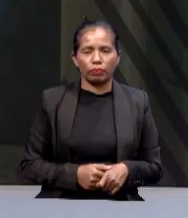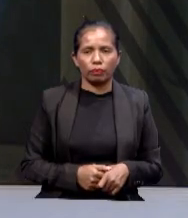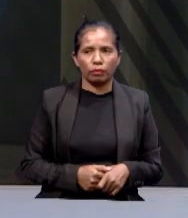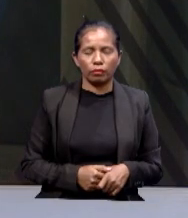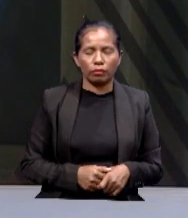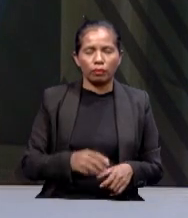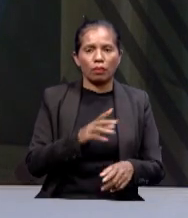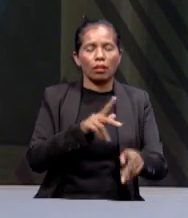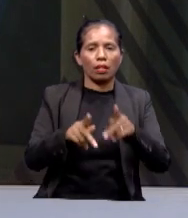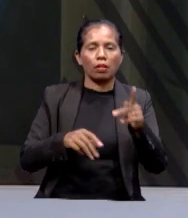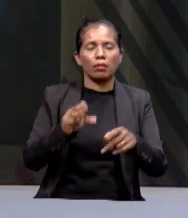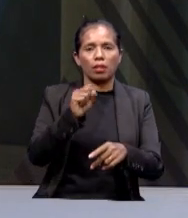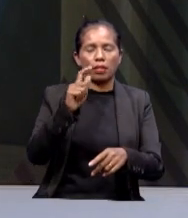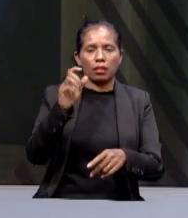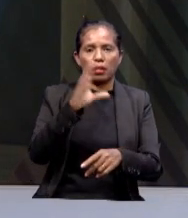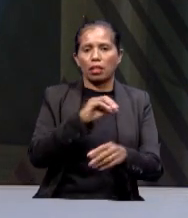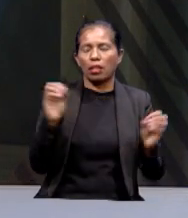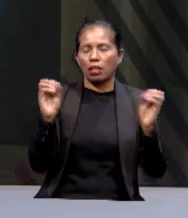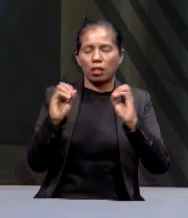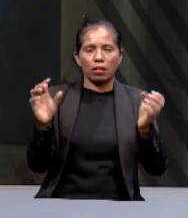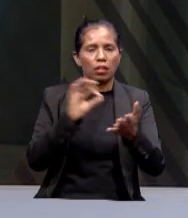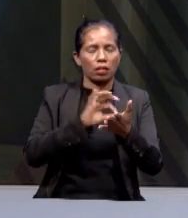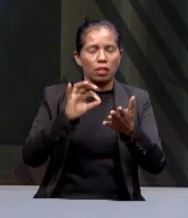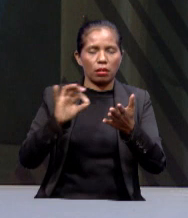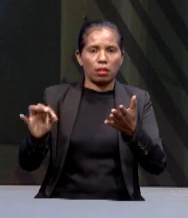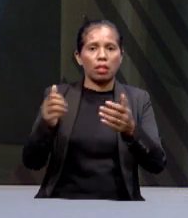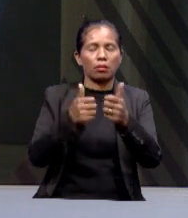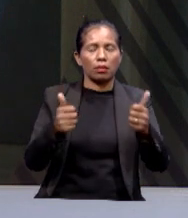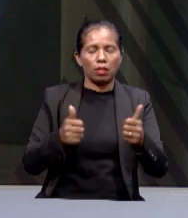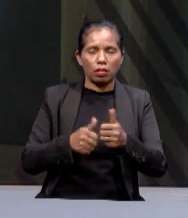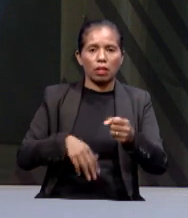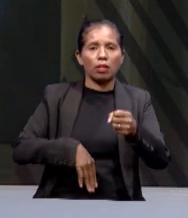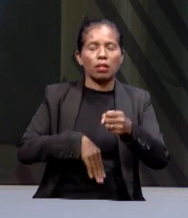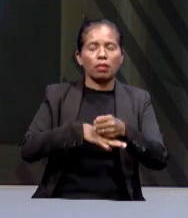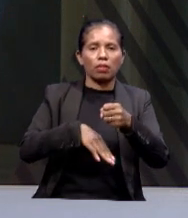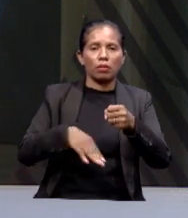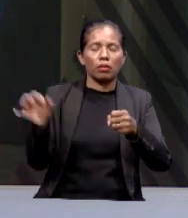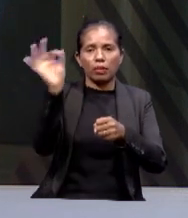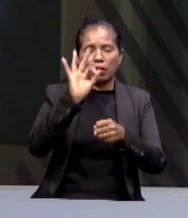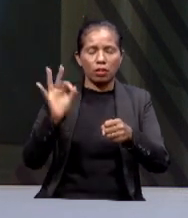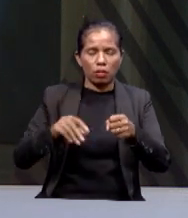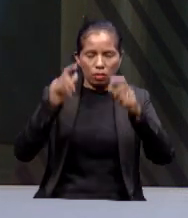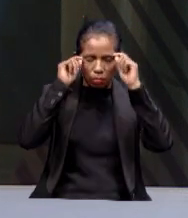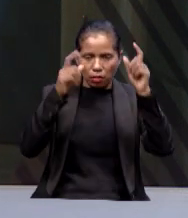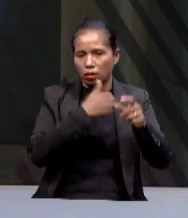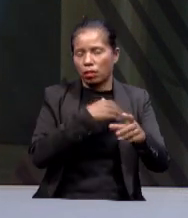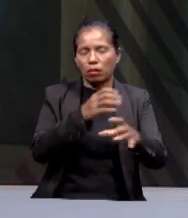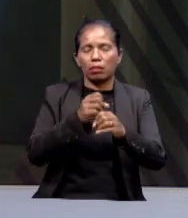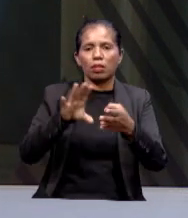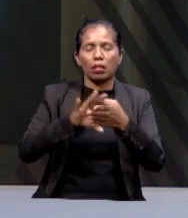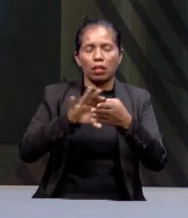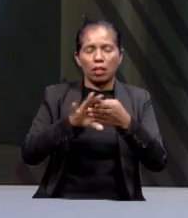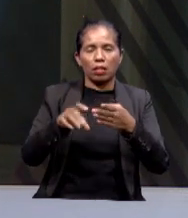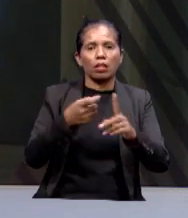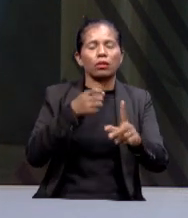Clube Profissional FC Asalam la cui registro e administração Liga Futebol Timor-Leste tamo será o 14º oficial russi